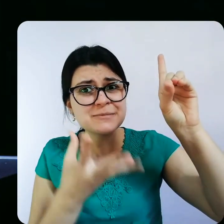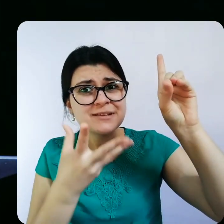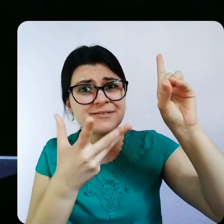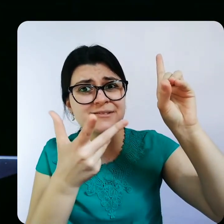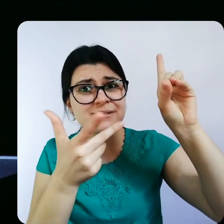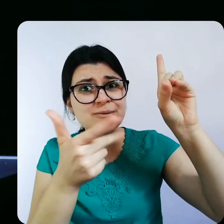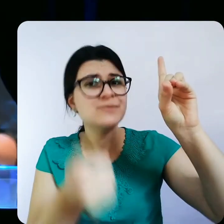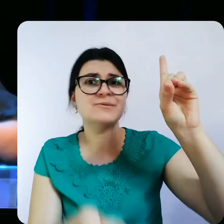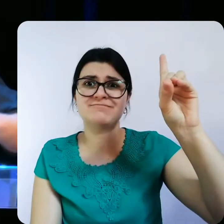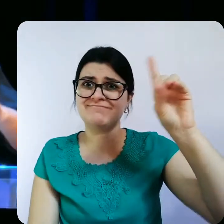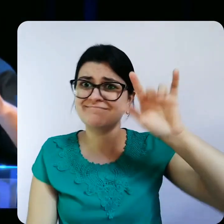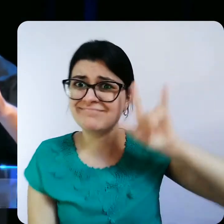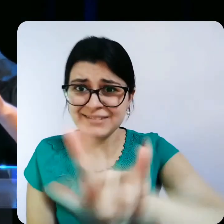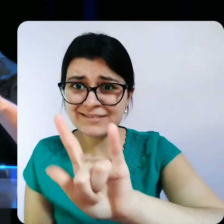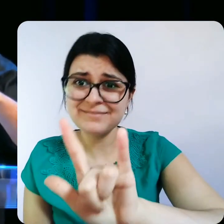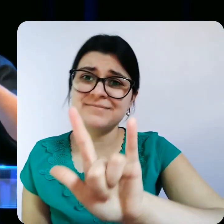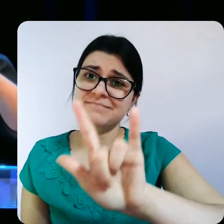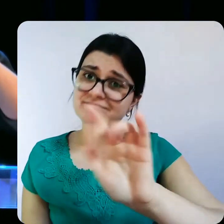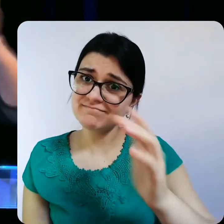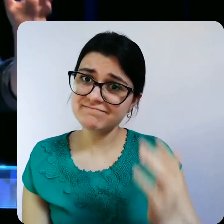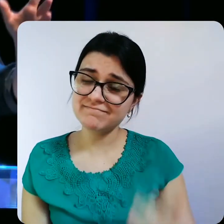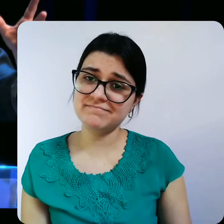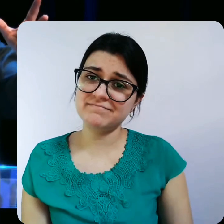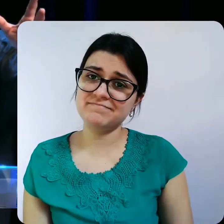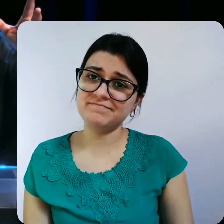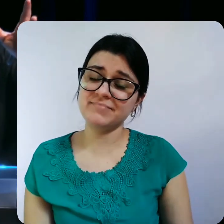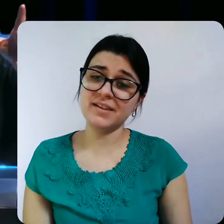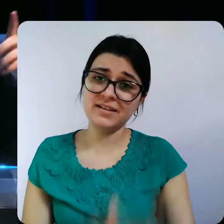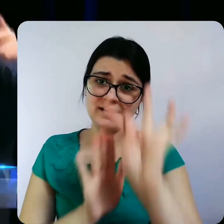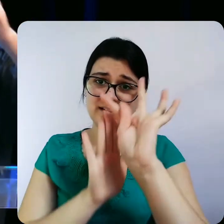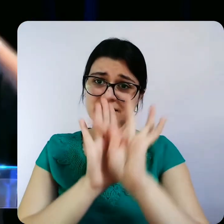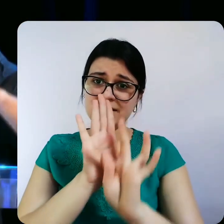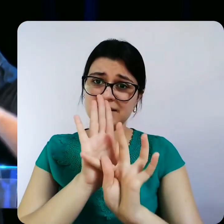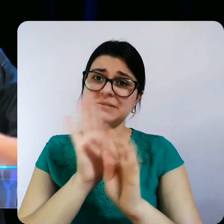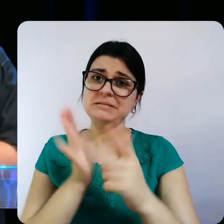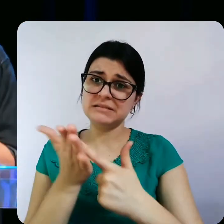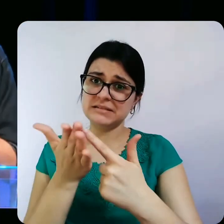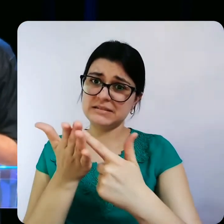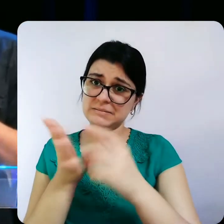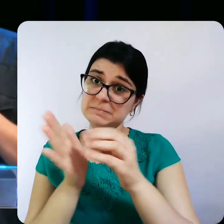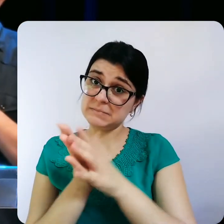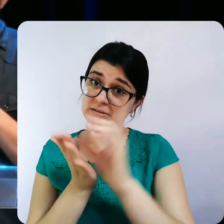O texto diz assim: nós somos adotados como filhos e